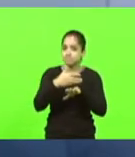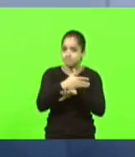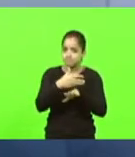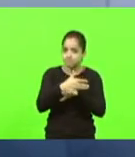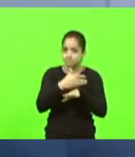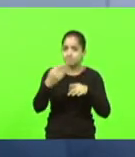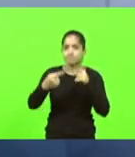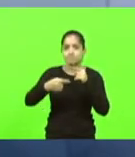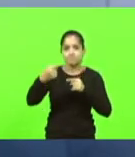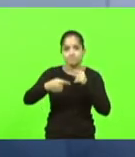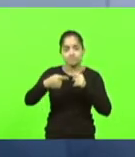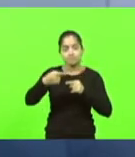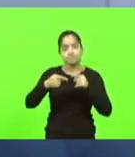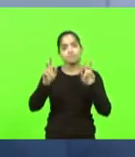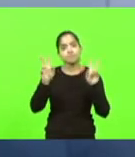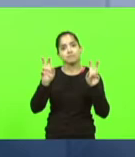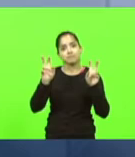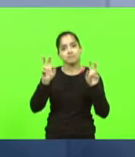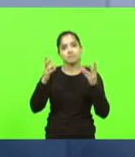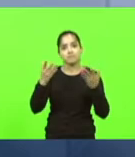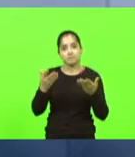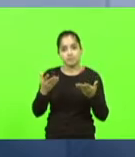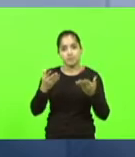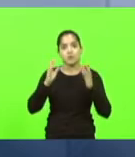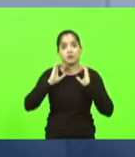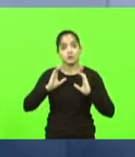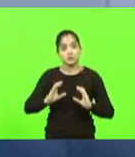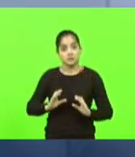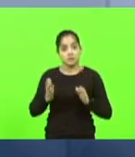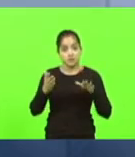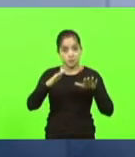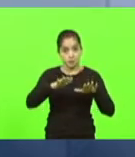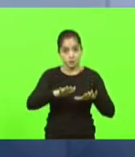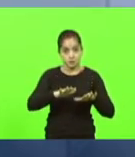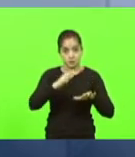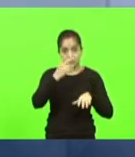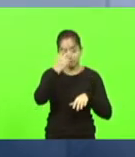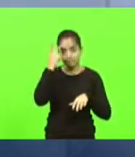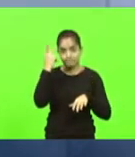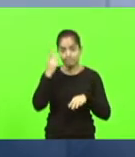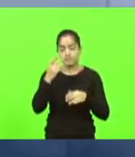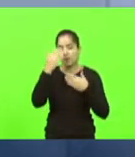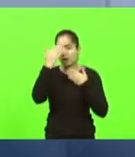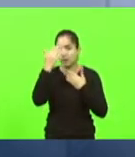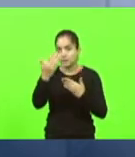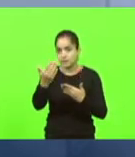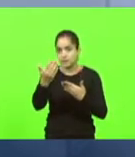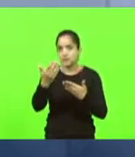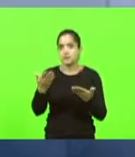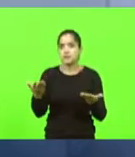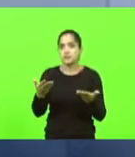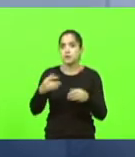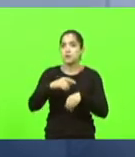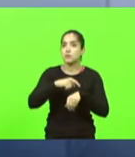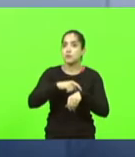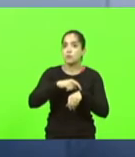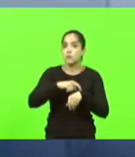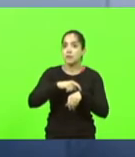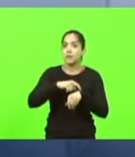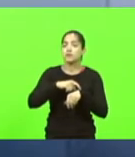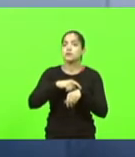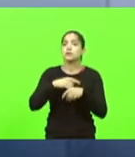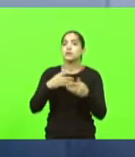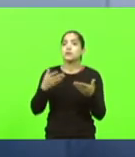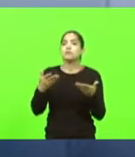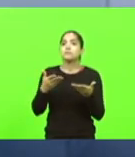debates que dizem respeito à cidadania e à inclusão das pessoas. Então, agradeço também o espaço. Novamente, voltamos aqui para falar sobre